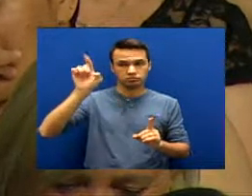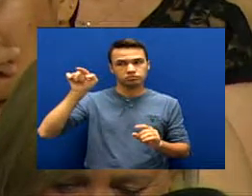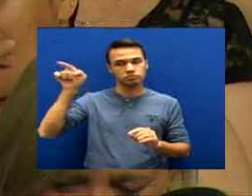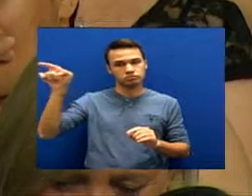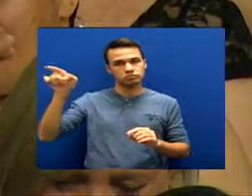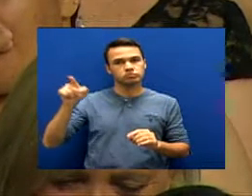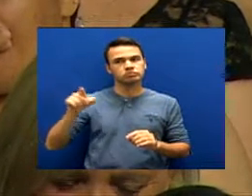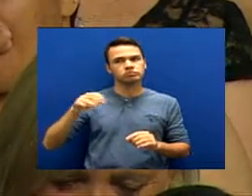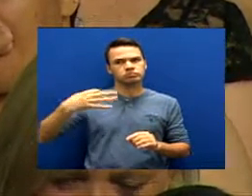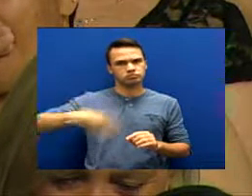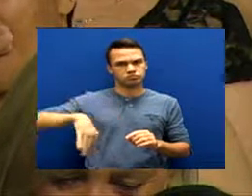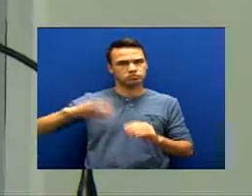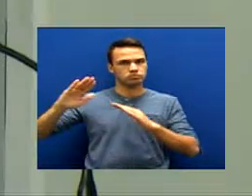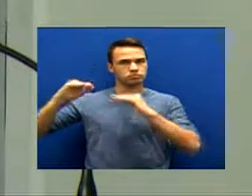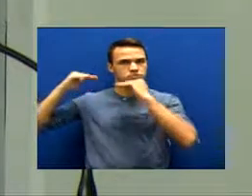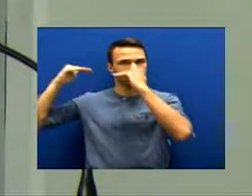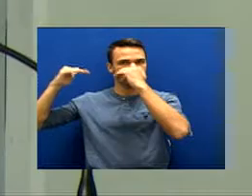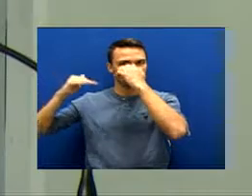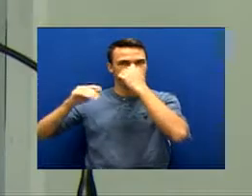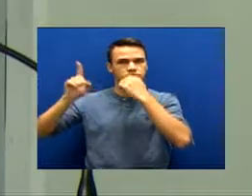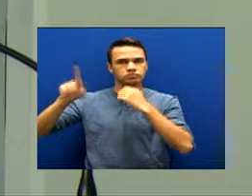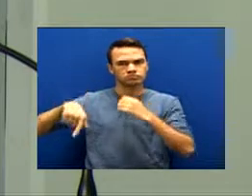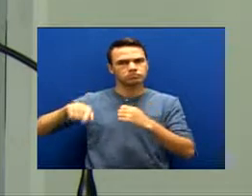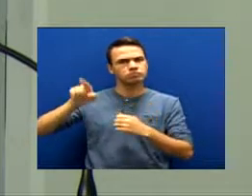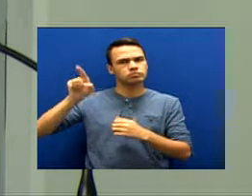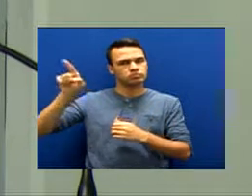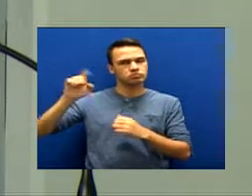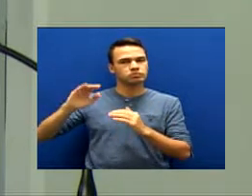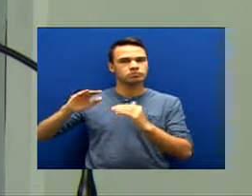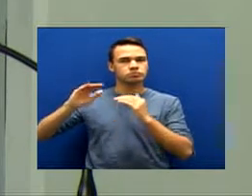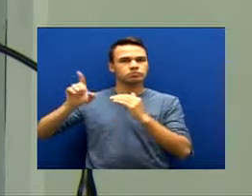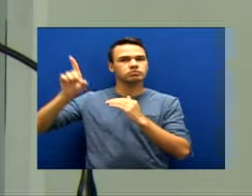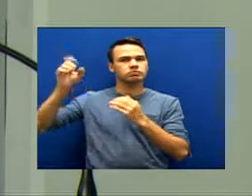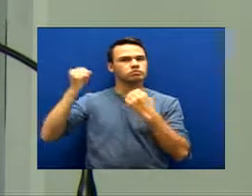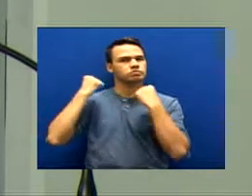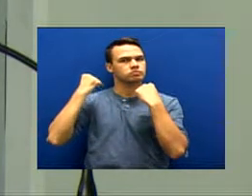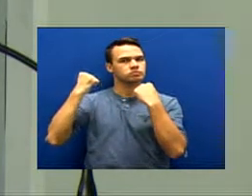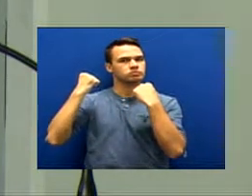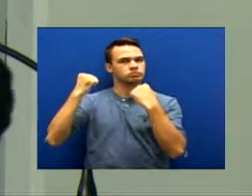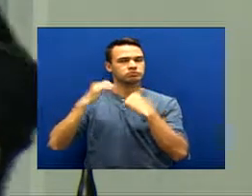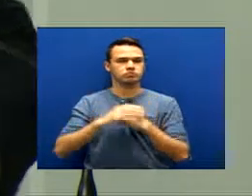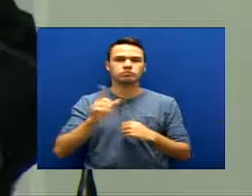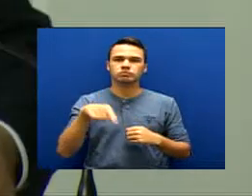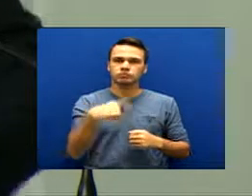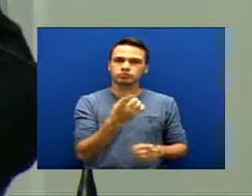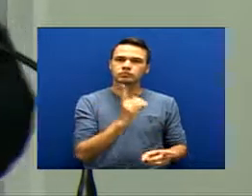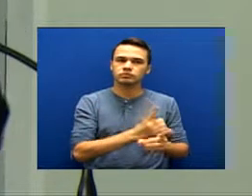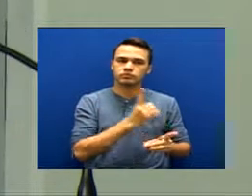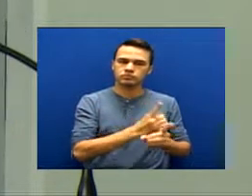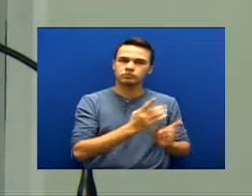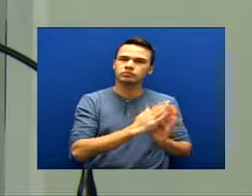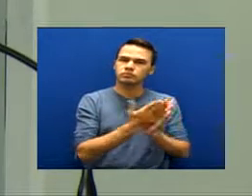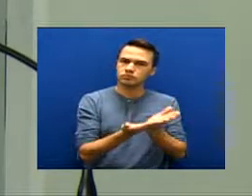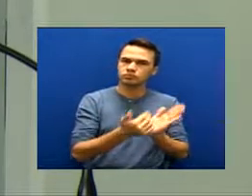fácil olharmos sempre as dificuldades e as intempéries da vida, é muito